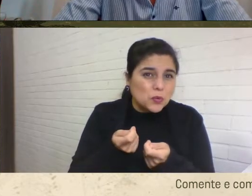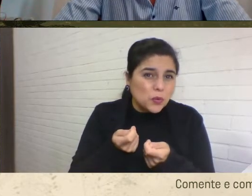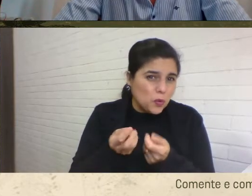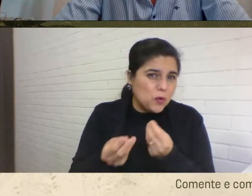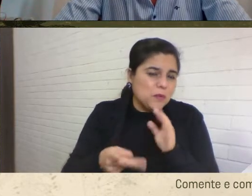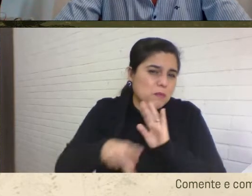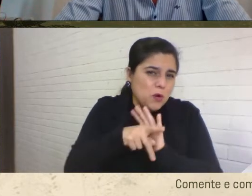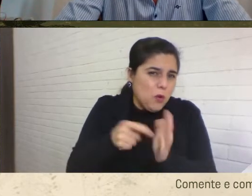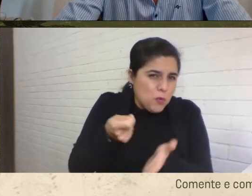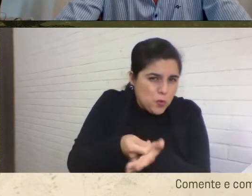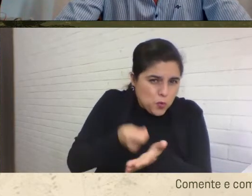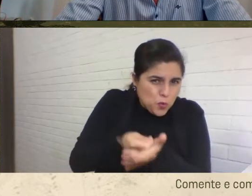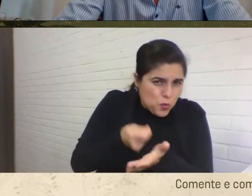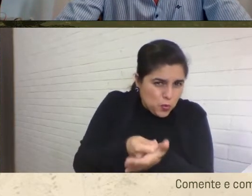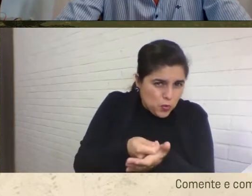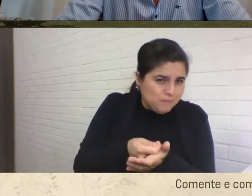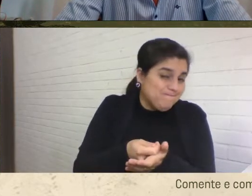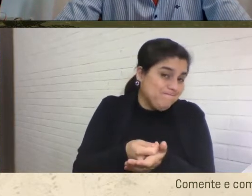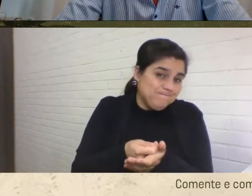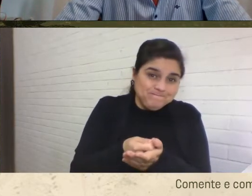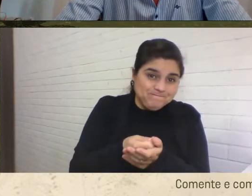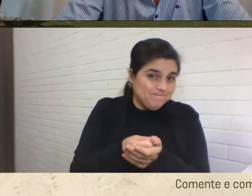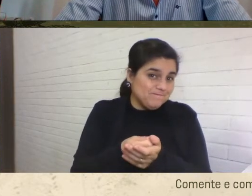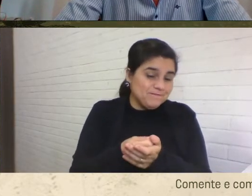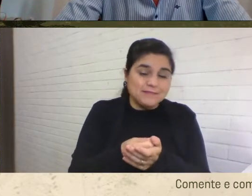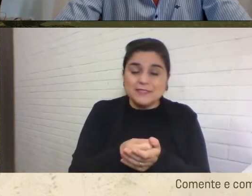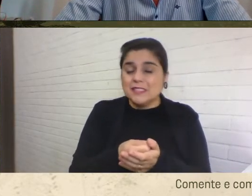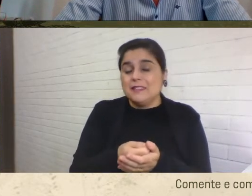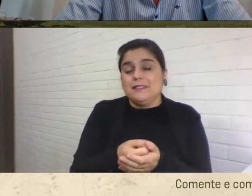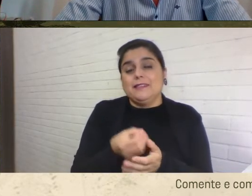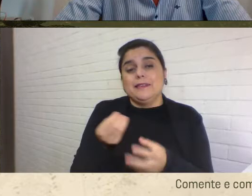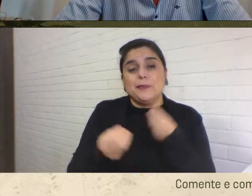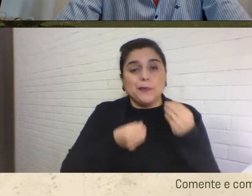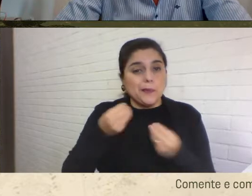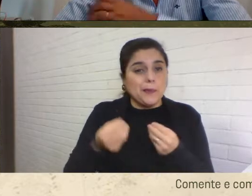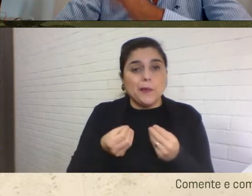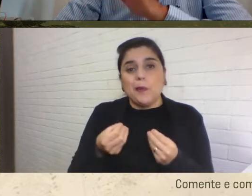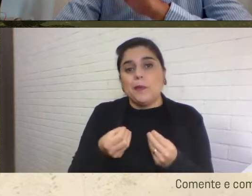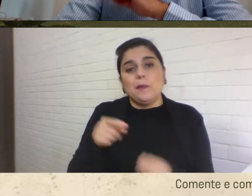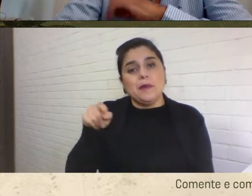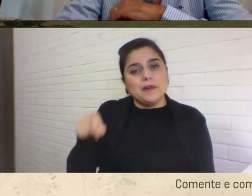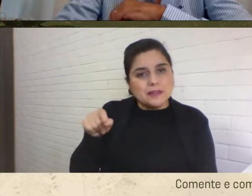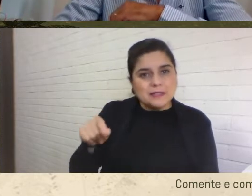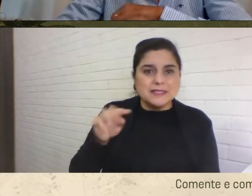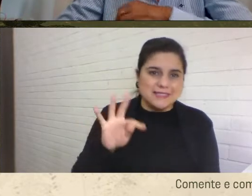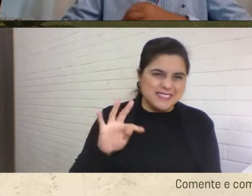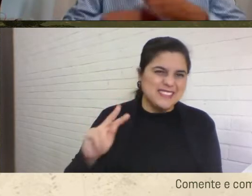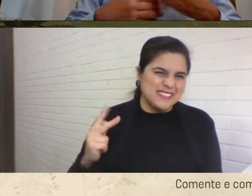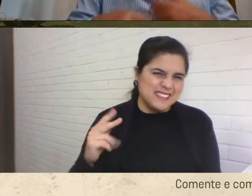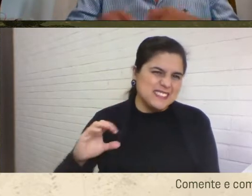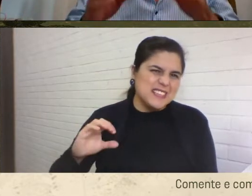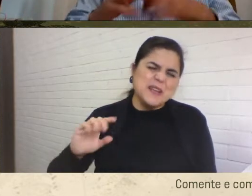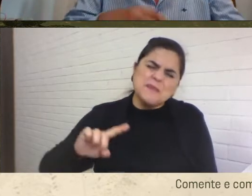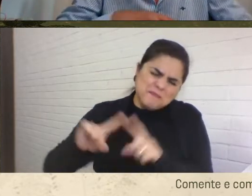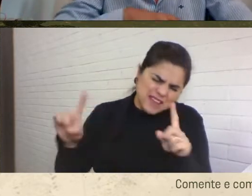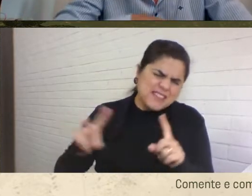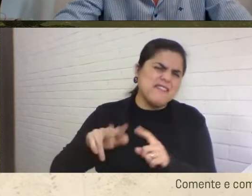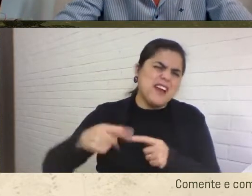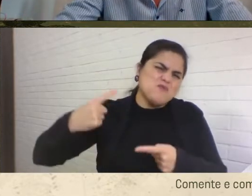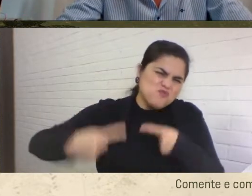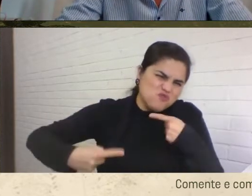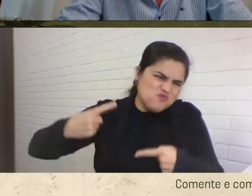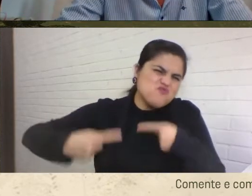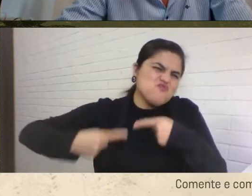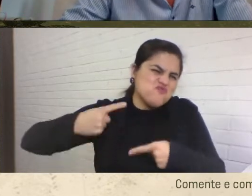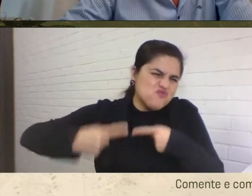que isso exige, quanto a esse teor de THC. Mas isso é uma discussão que ainda vai correr